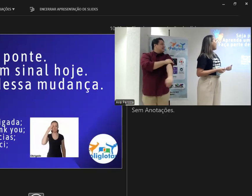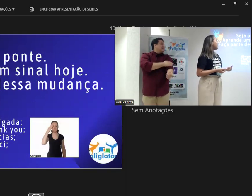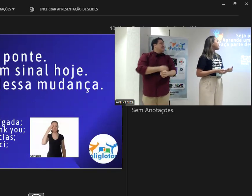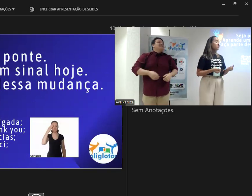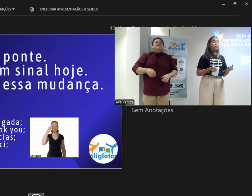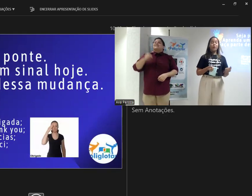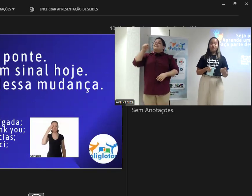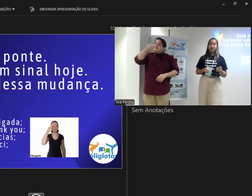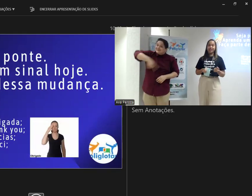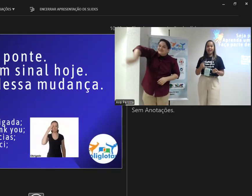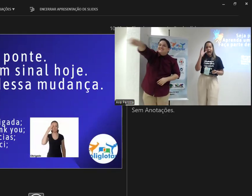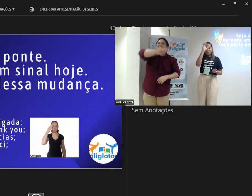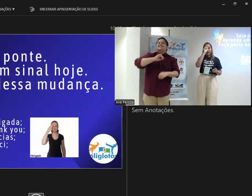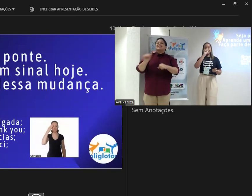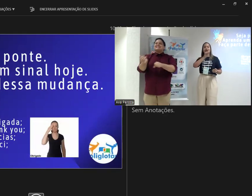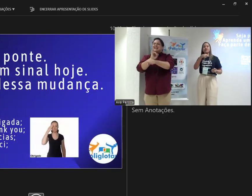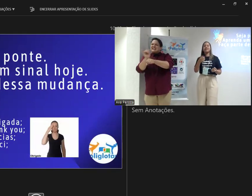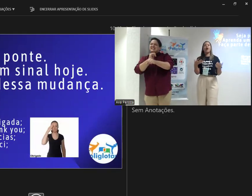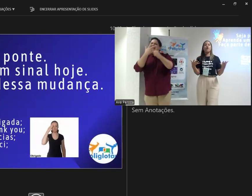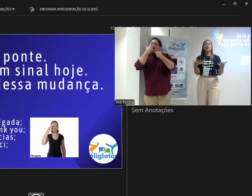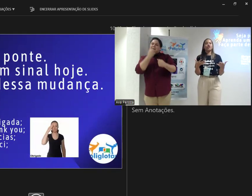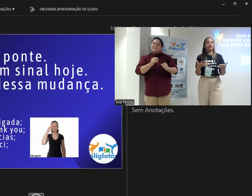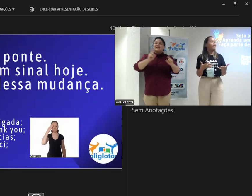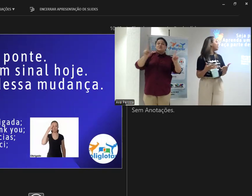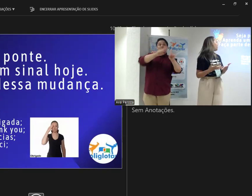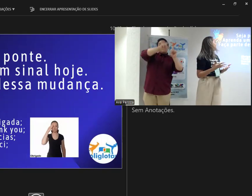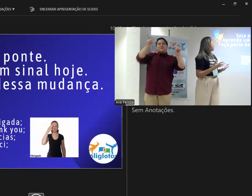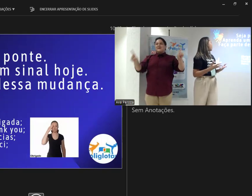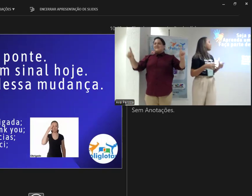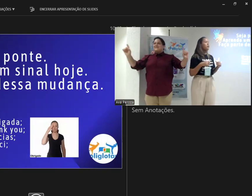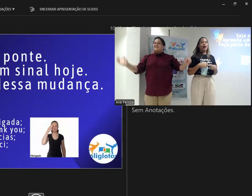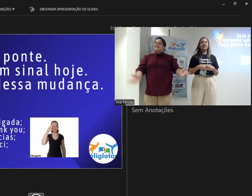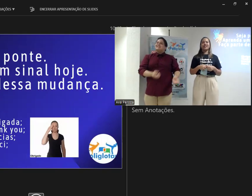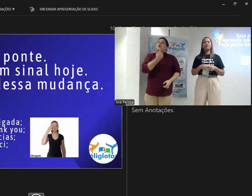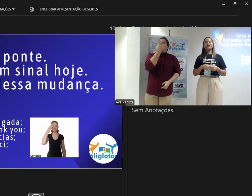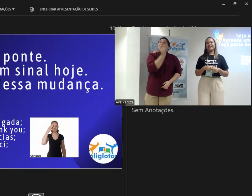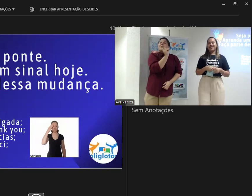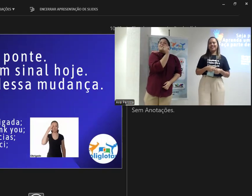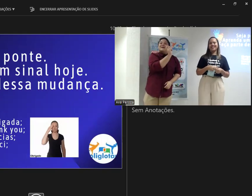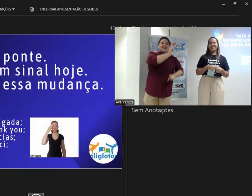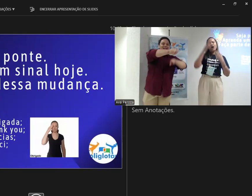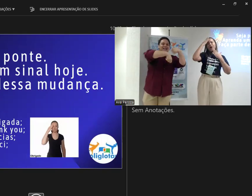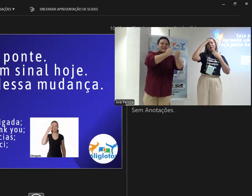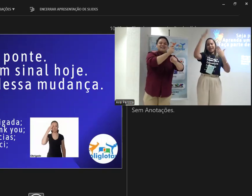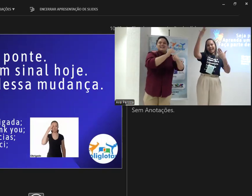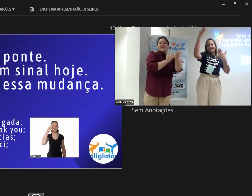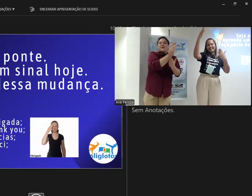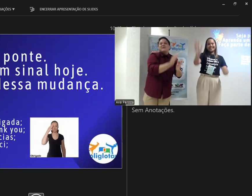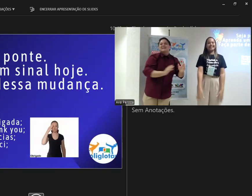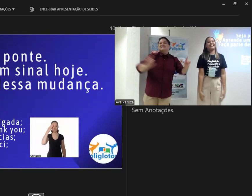é: seja a ponte, aprenda um sinal hoje. Faça parte dessa mudança.